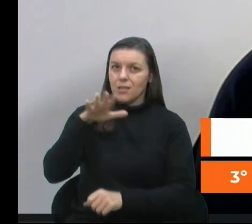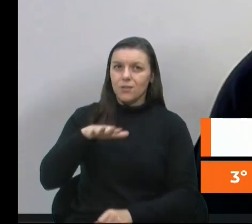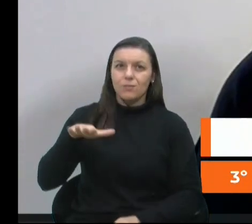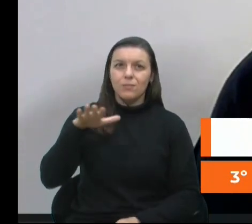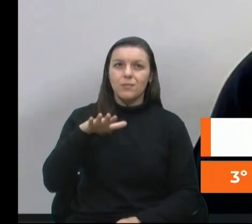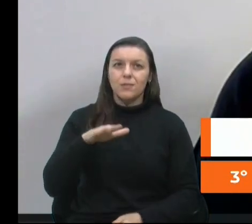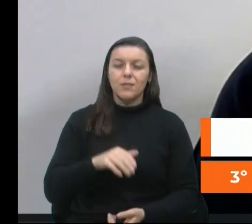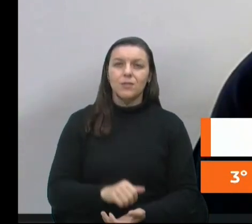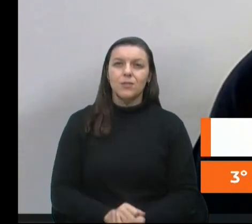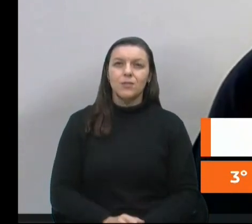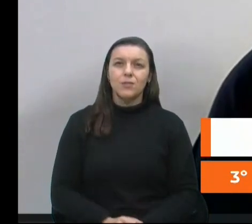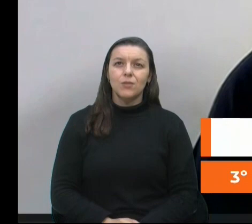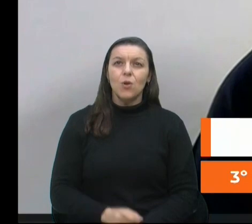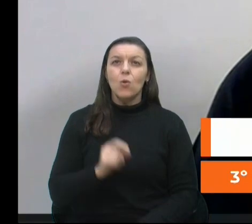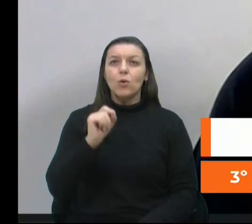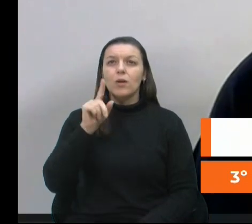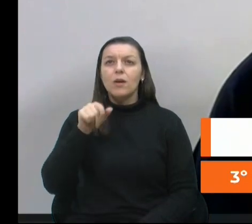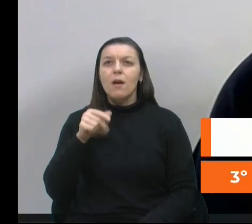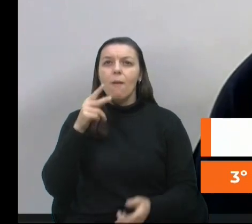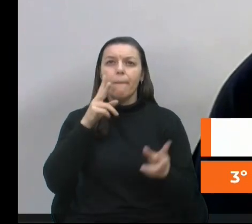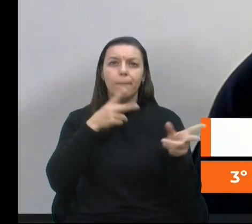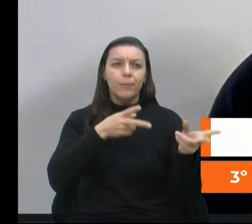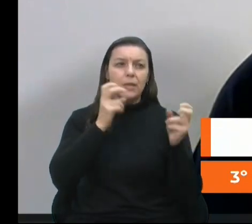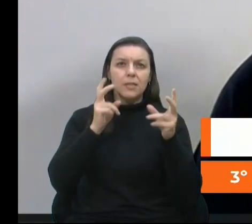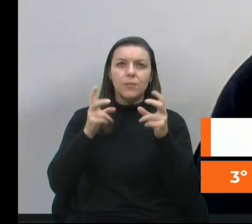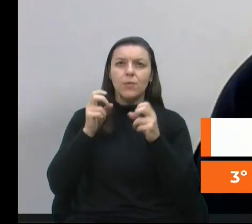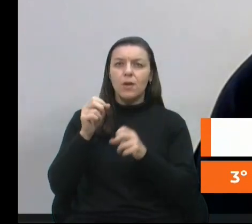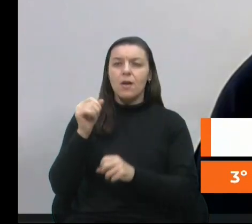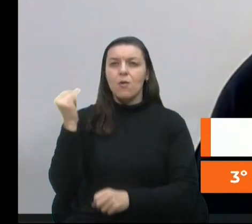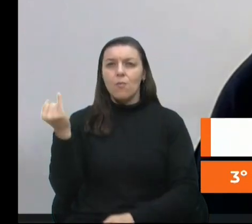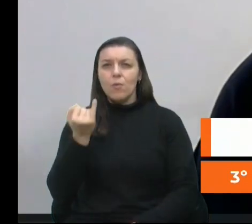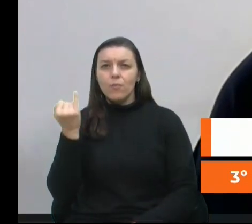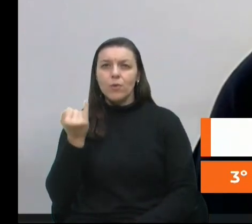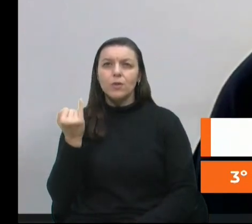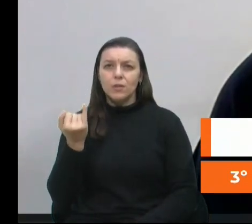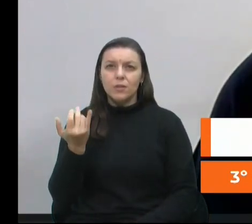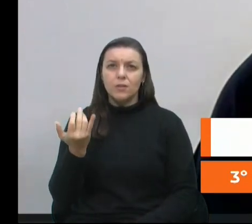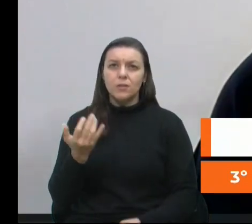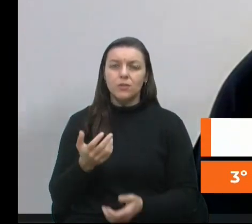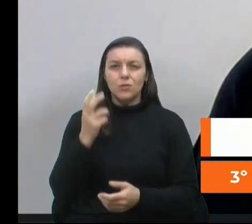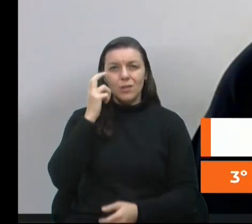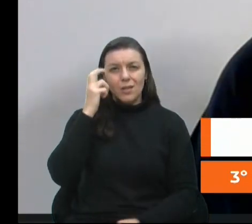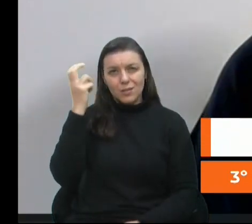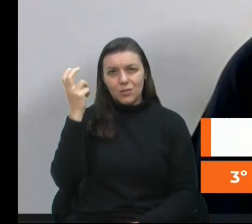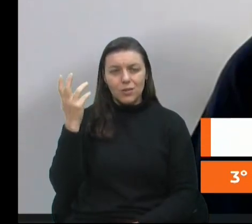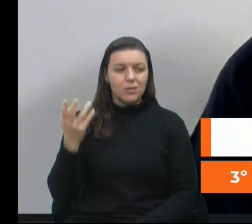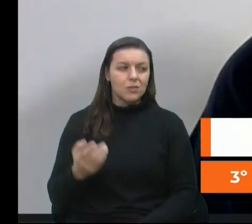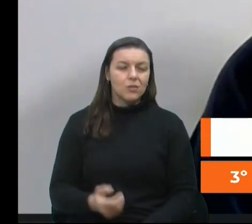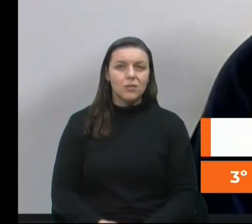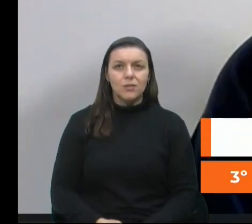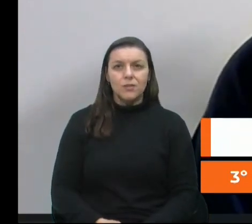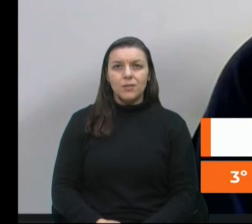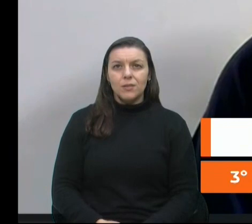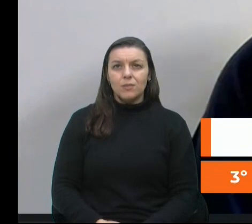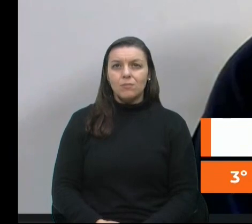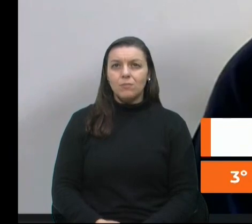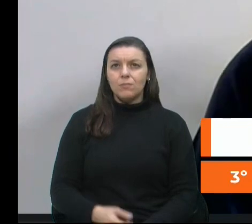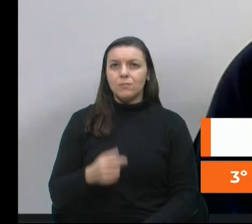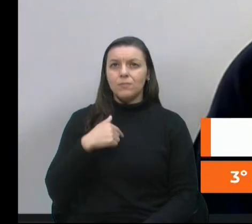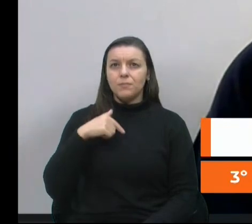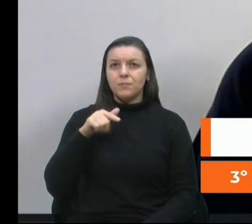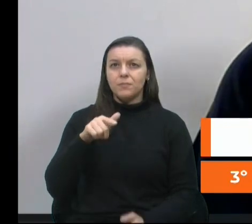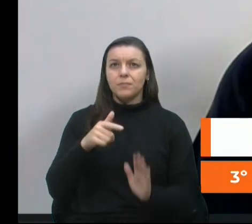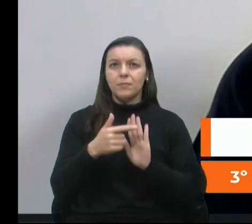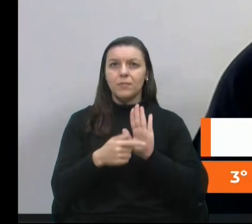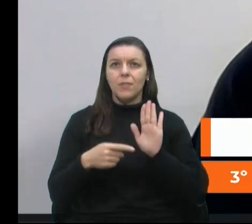aí o que era visto como importante, o que era visto como inteligente. Essa imagem, ela